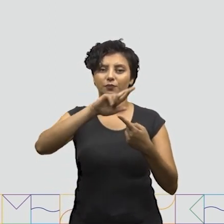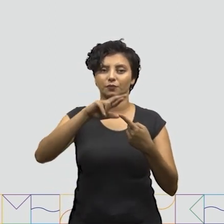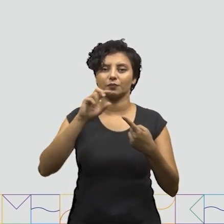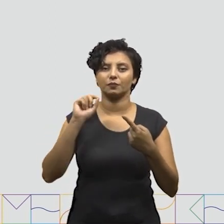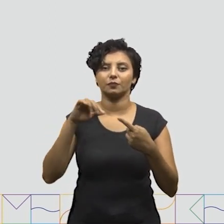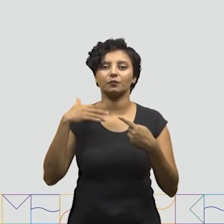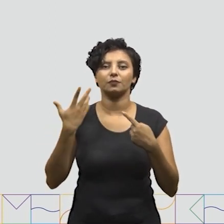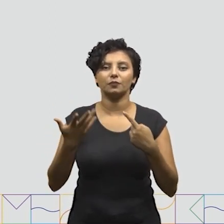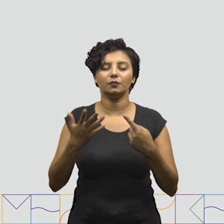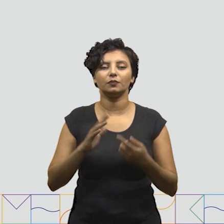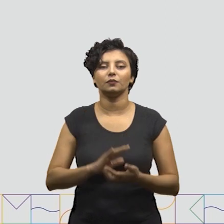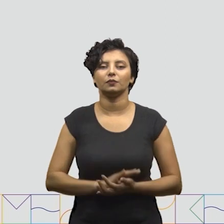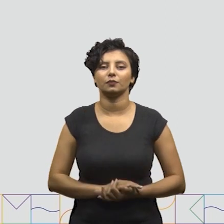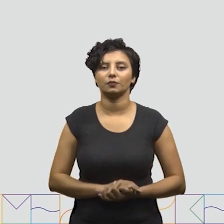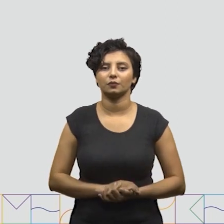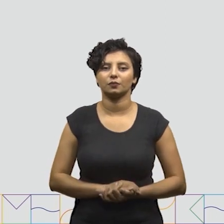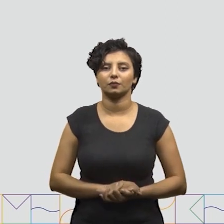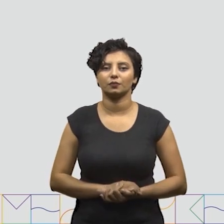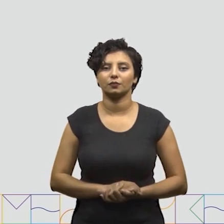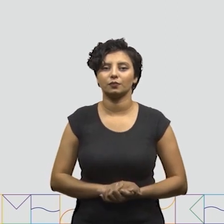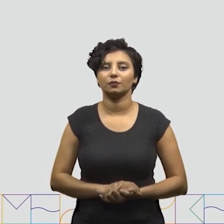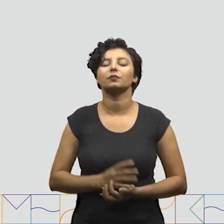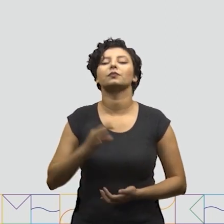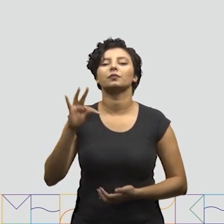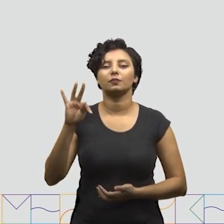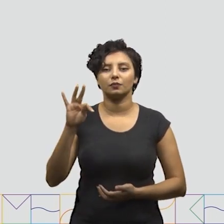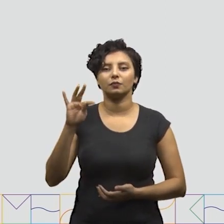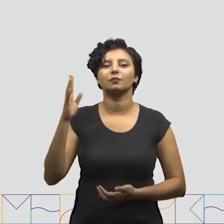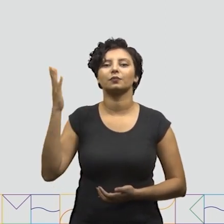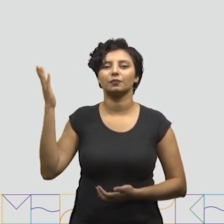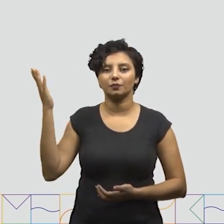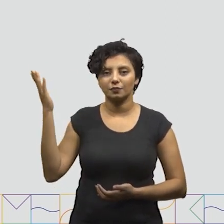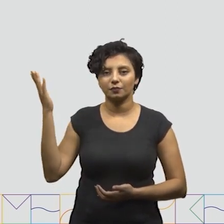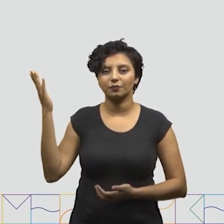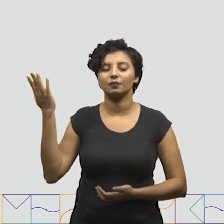A resposta do primeiro espaço, o hormônio masculino é a